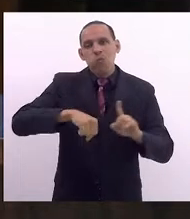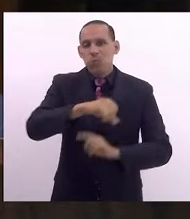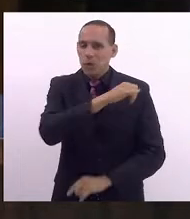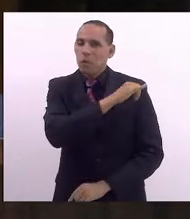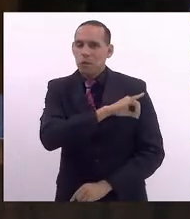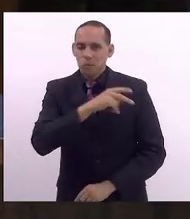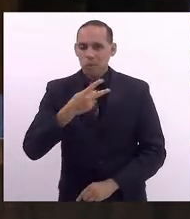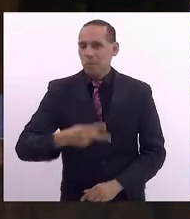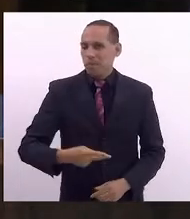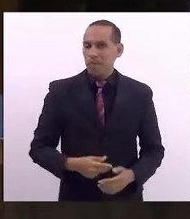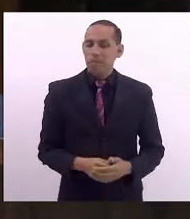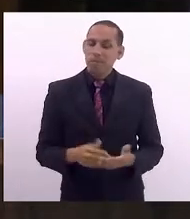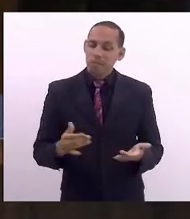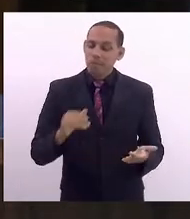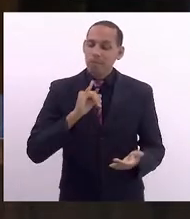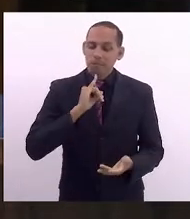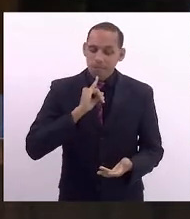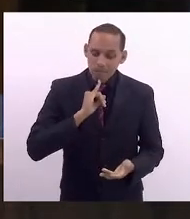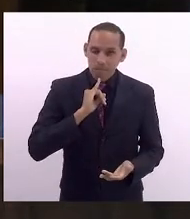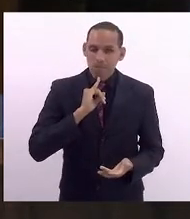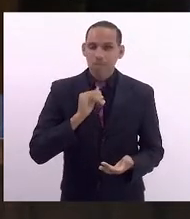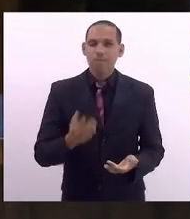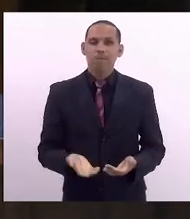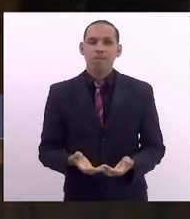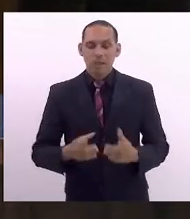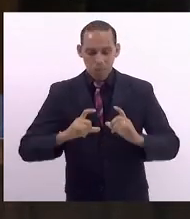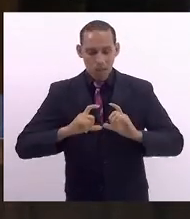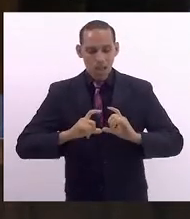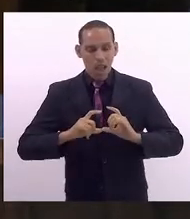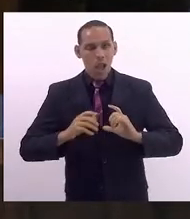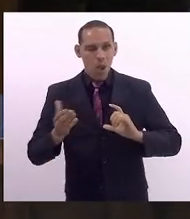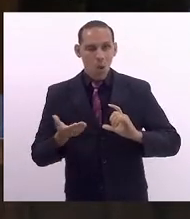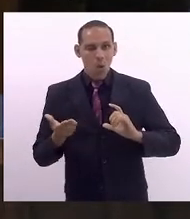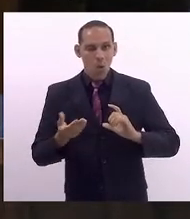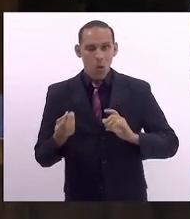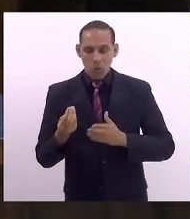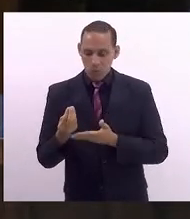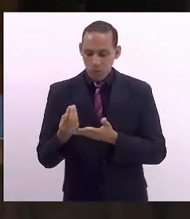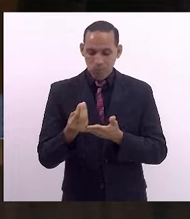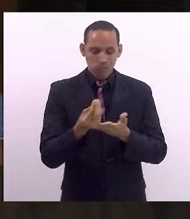fluminense. Infelizmente, essa medalha ela